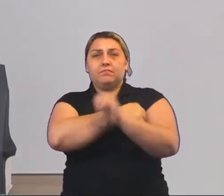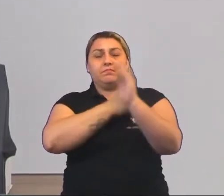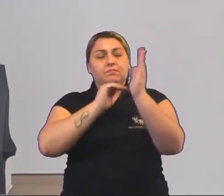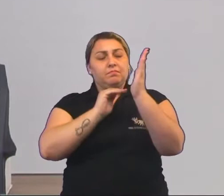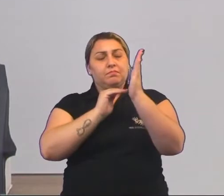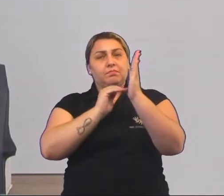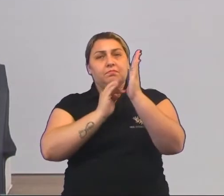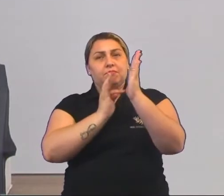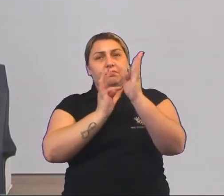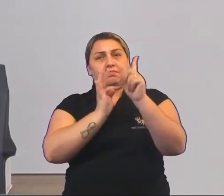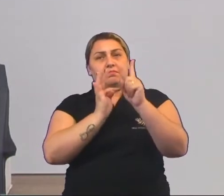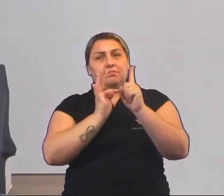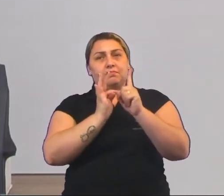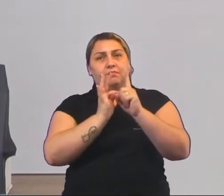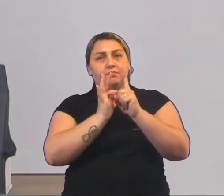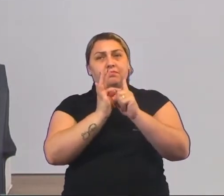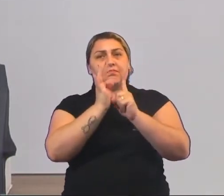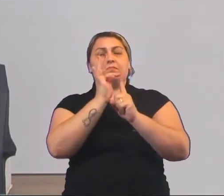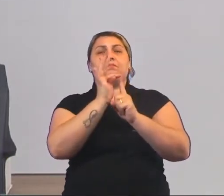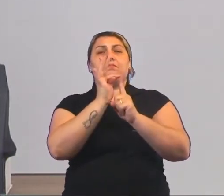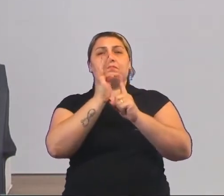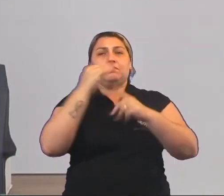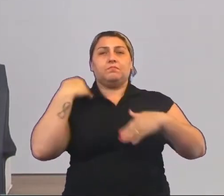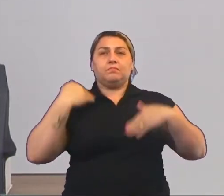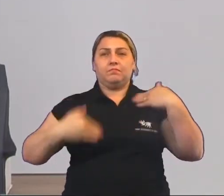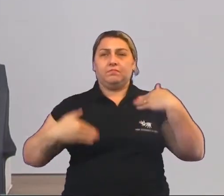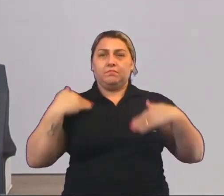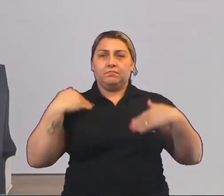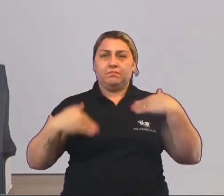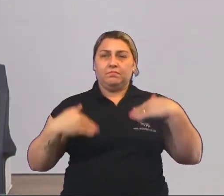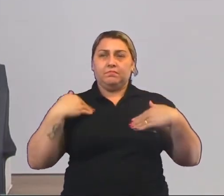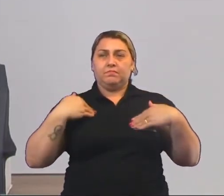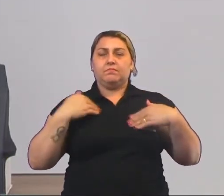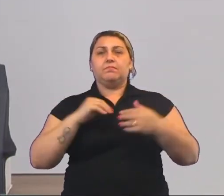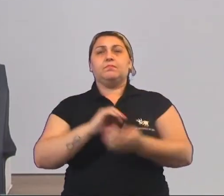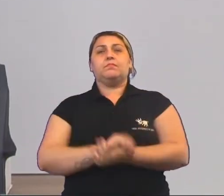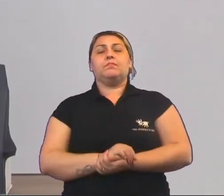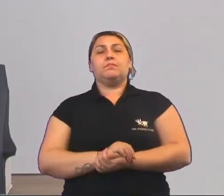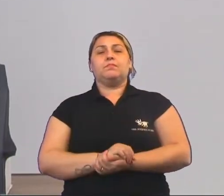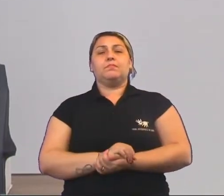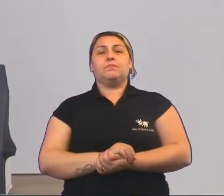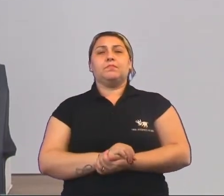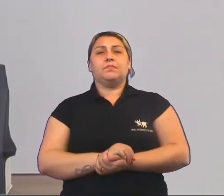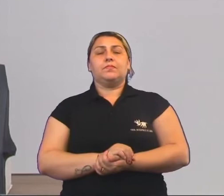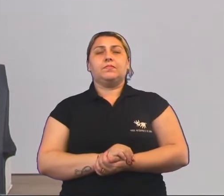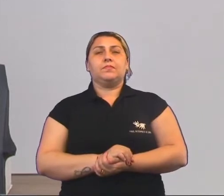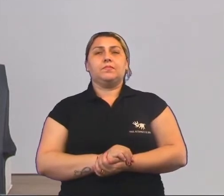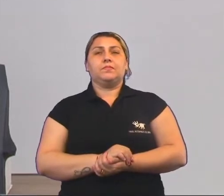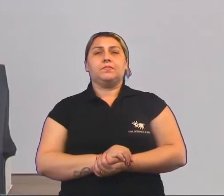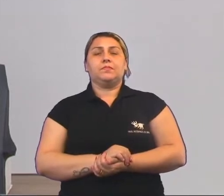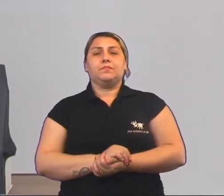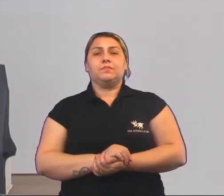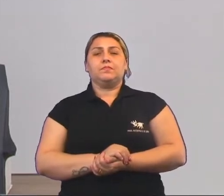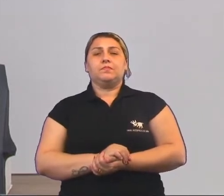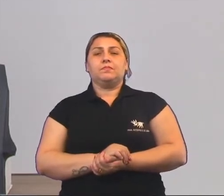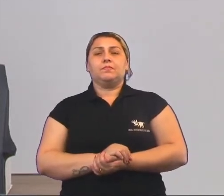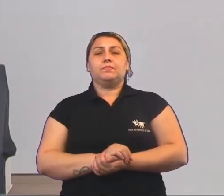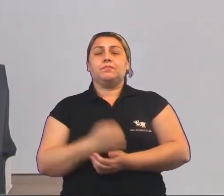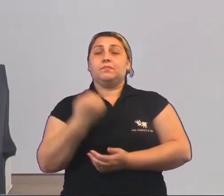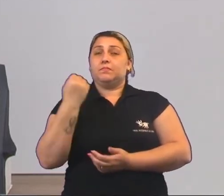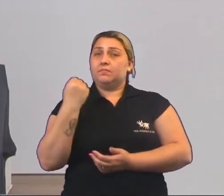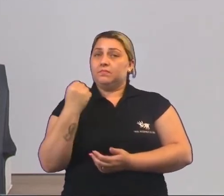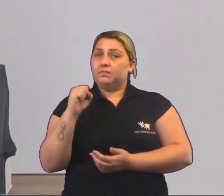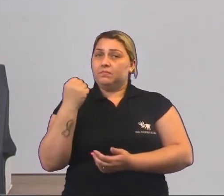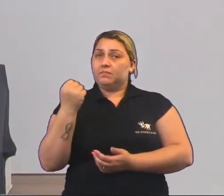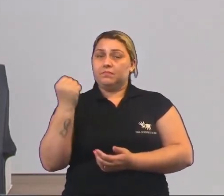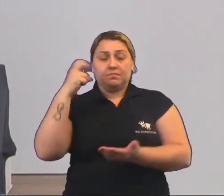verificar a temperatura, certo? Ela vai verificar a temperatura, vai começar a verificar a temperatura 8